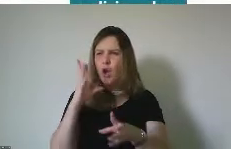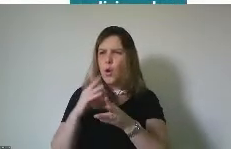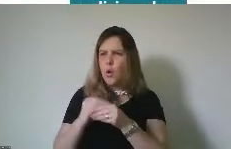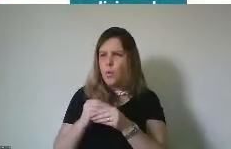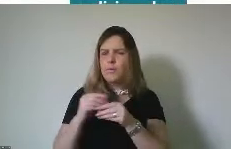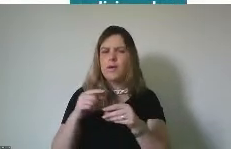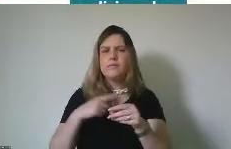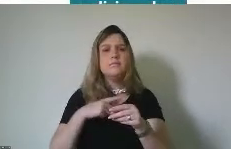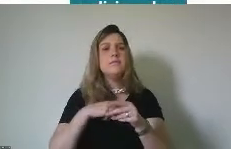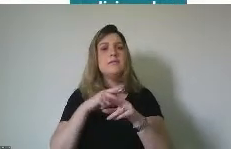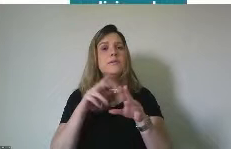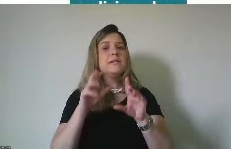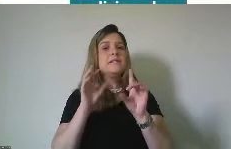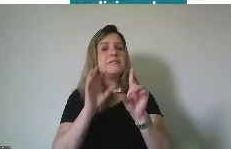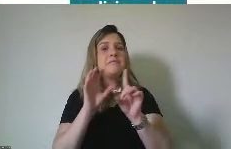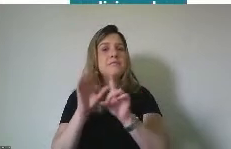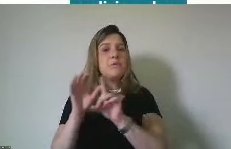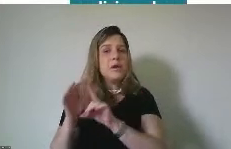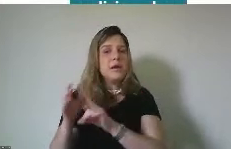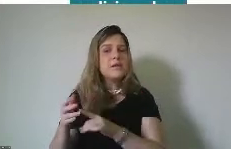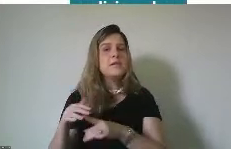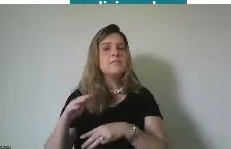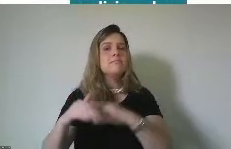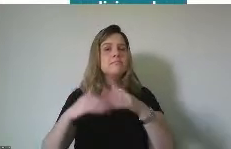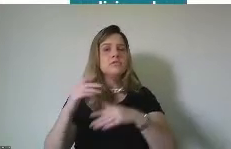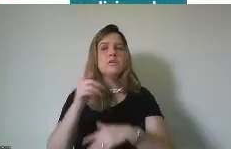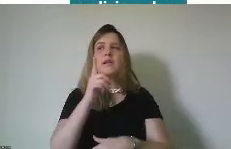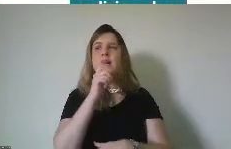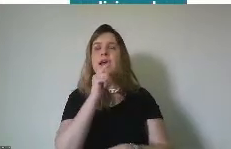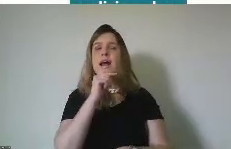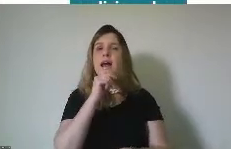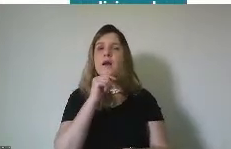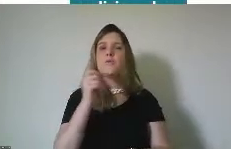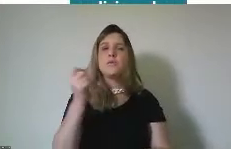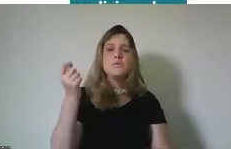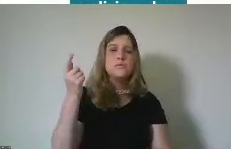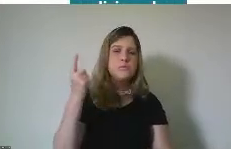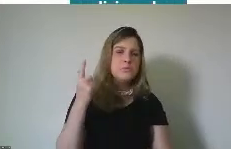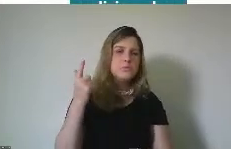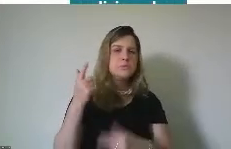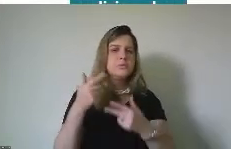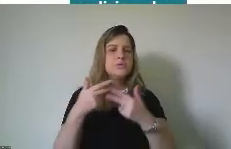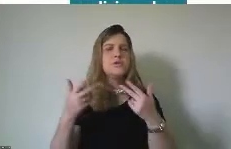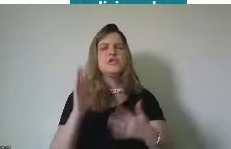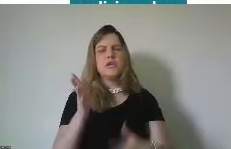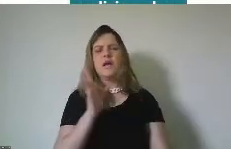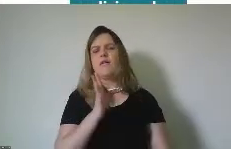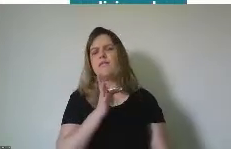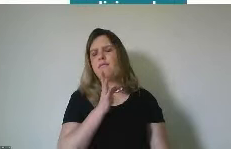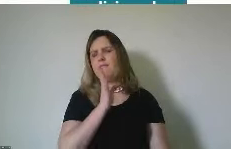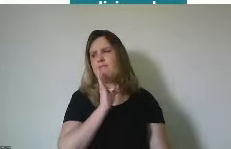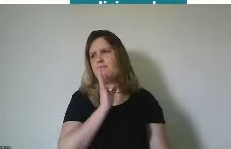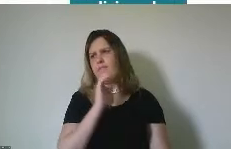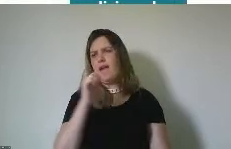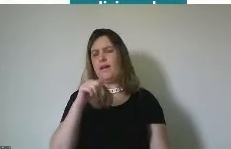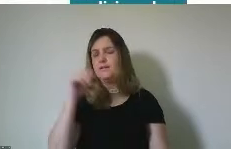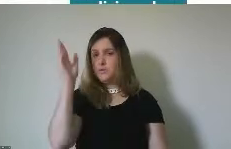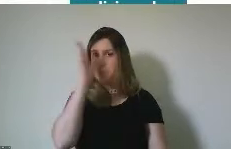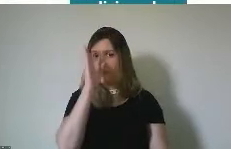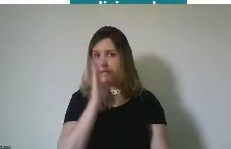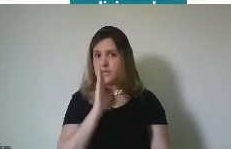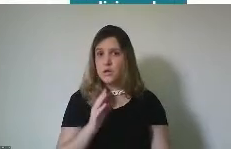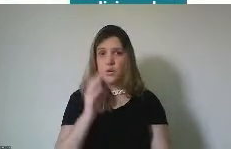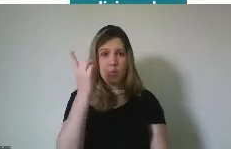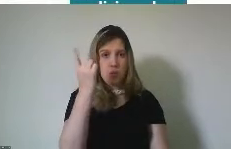entre vento Água e Sol como acho que aqui todos já conhece e o Brasil ao contrário de muitos países